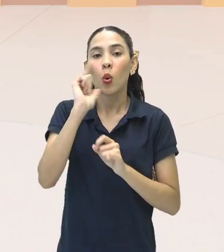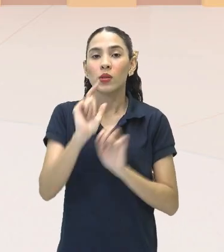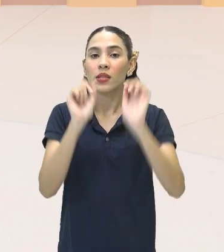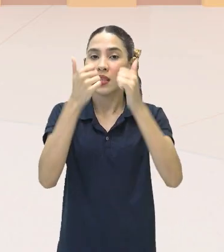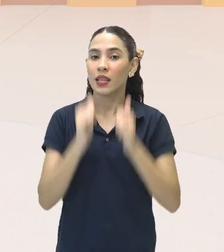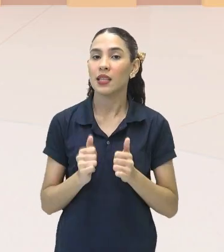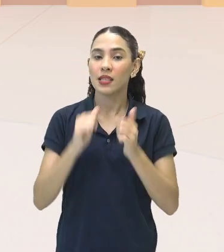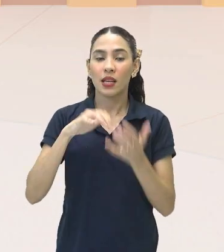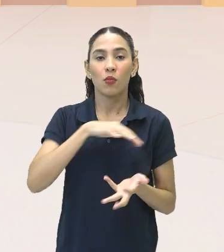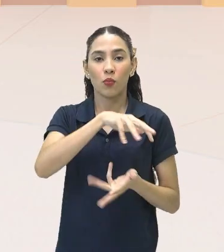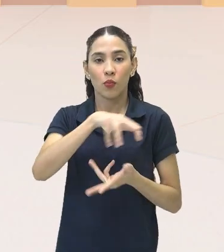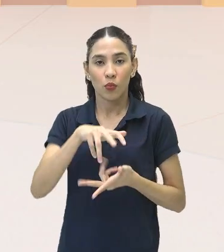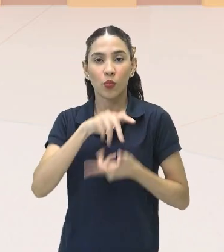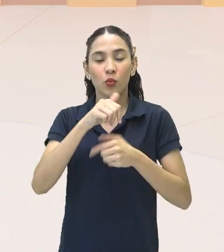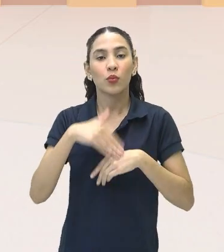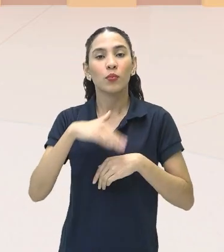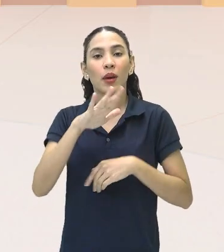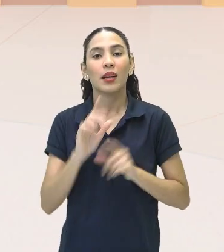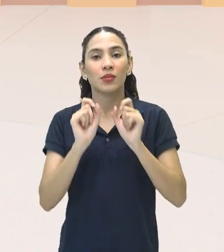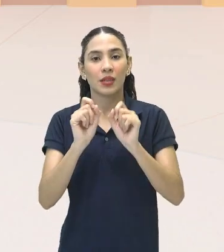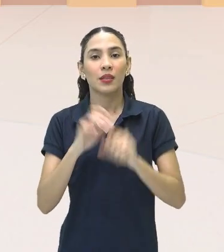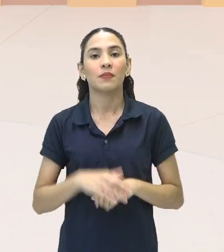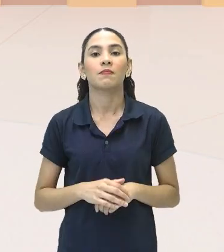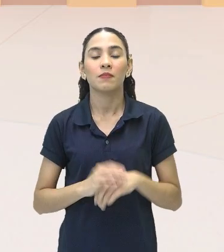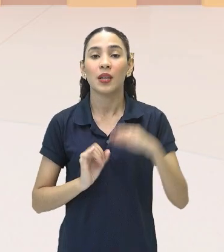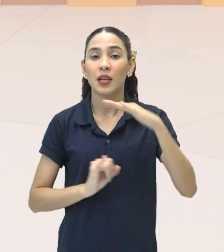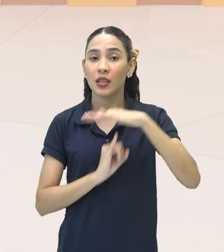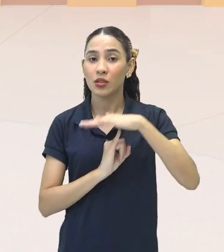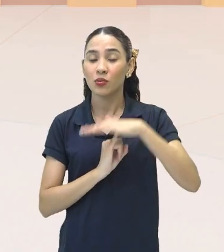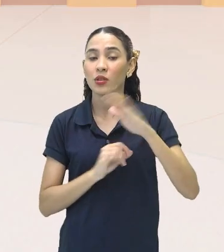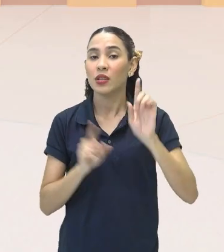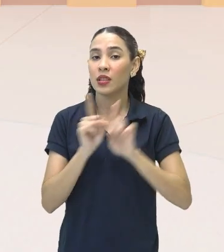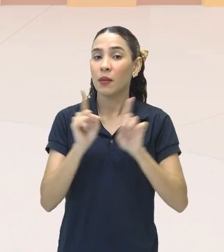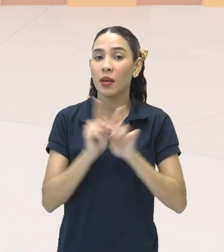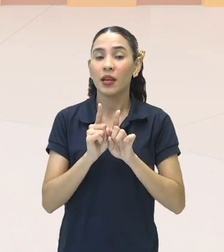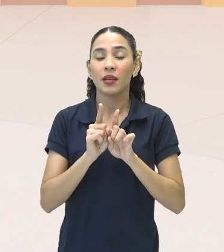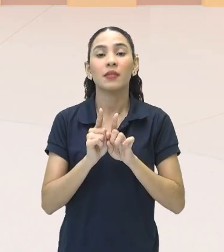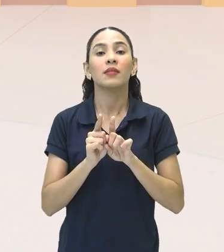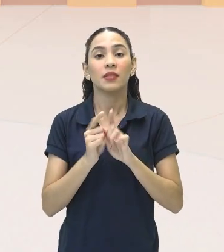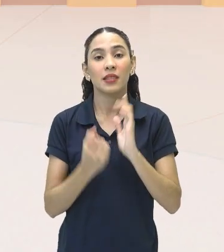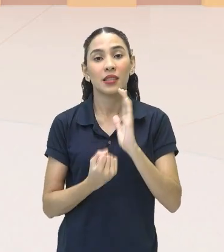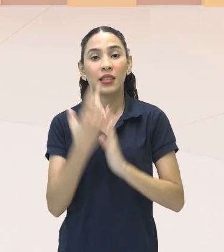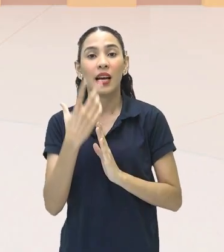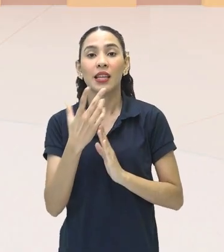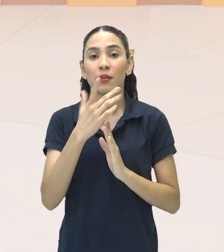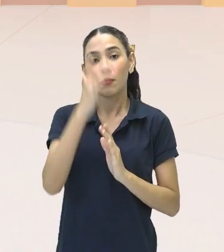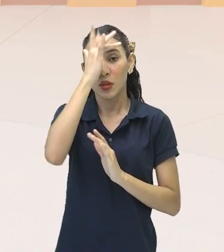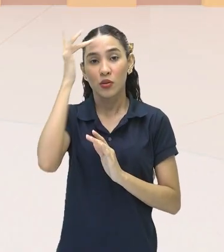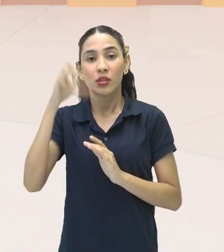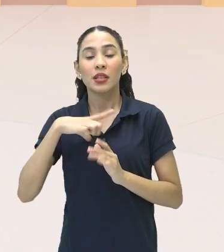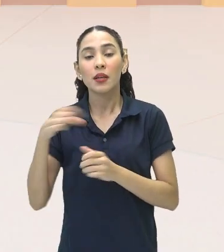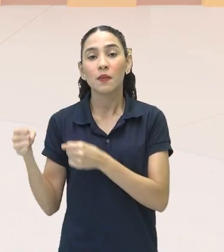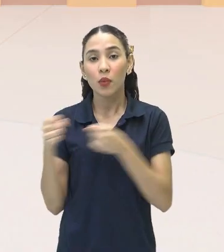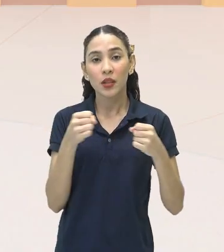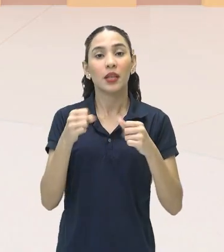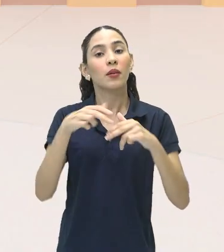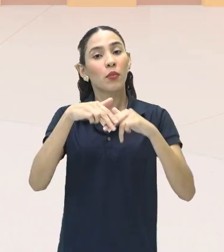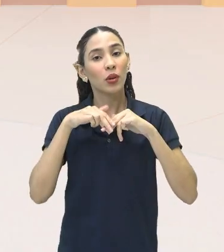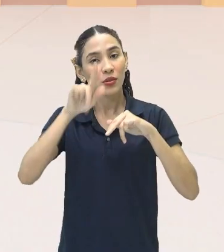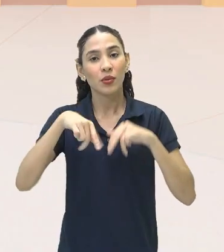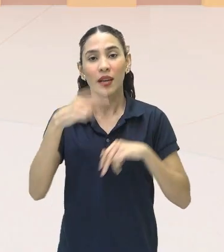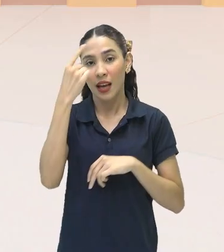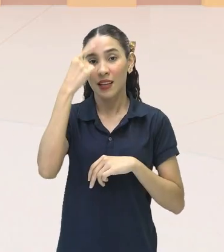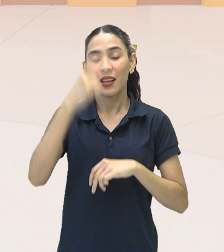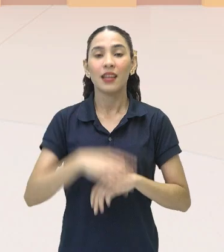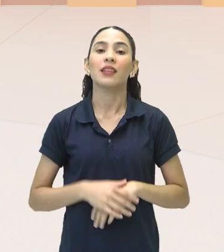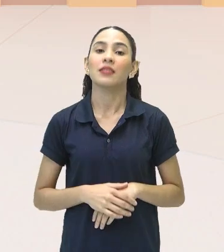construir a nação brasileira como instituída, né, intuída pelos constituintes. Portanto, é essa a